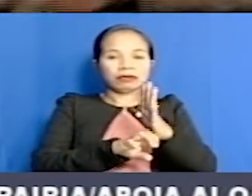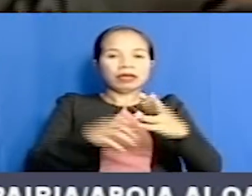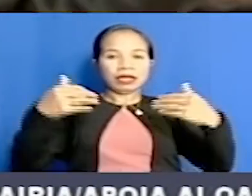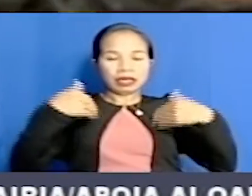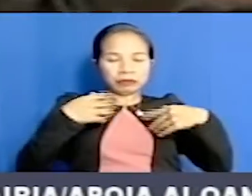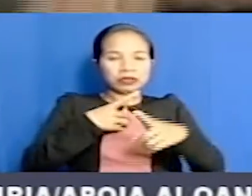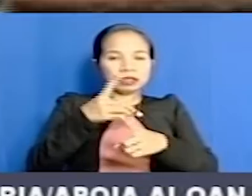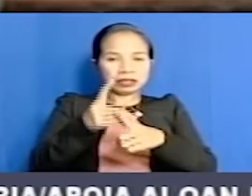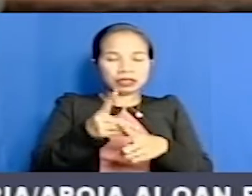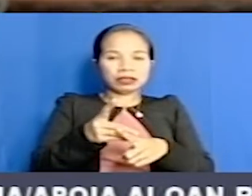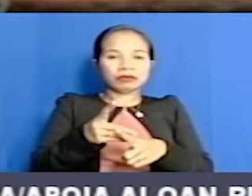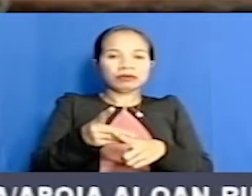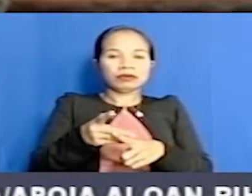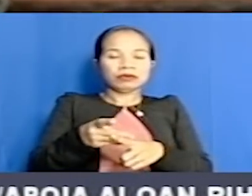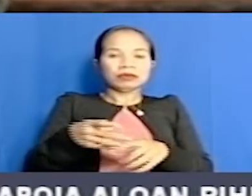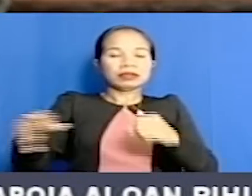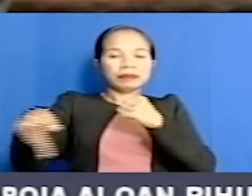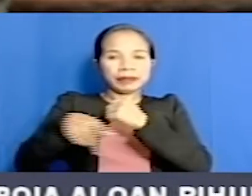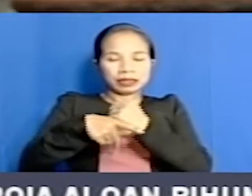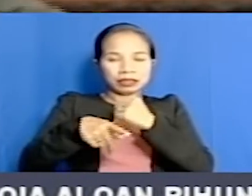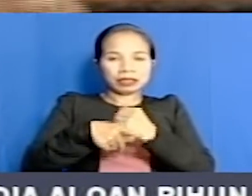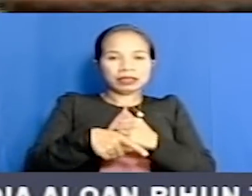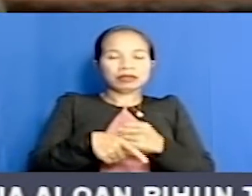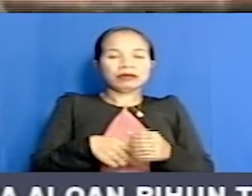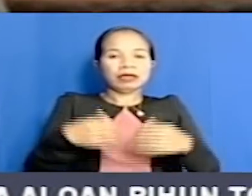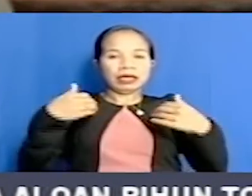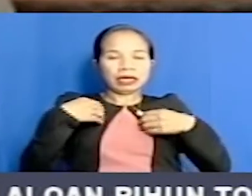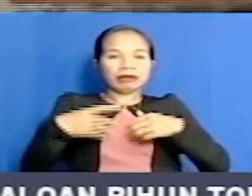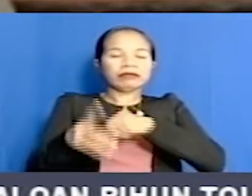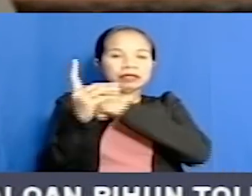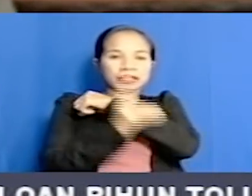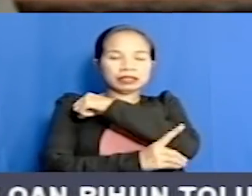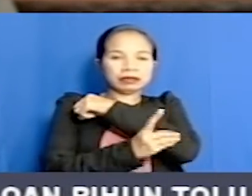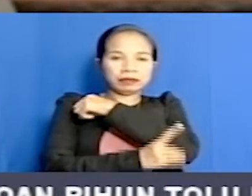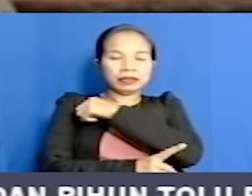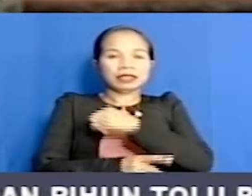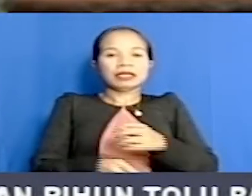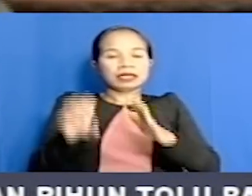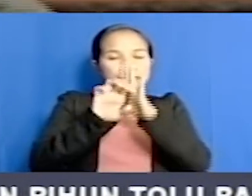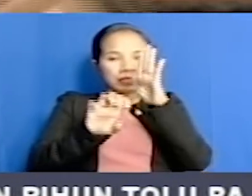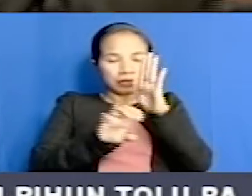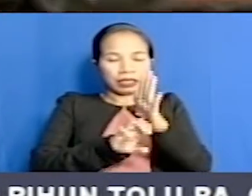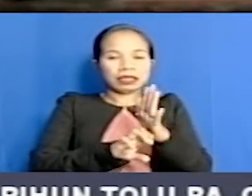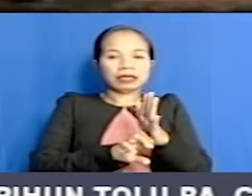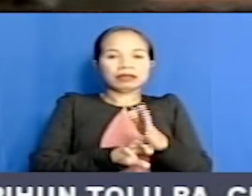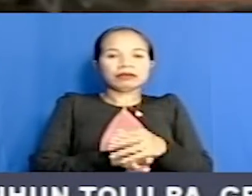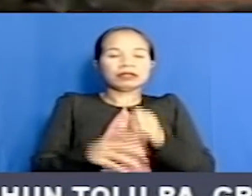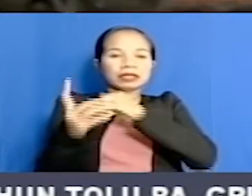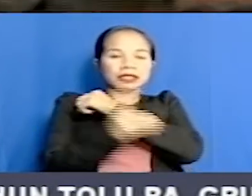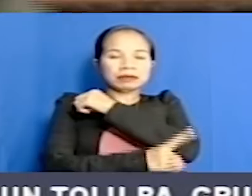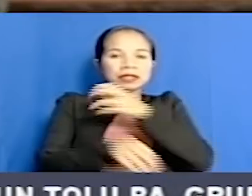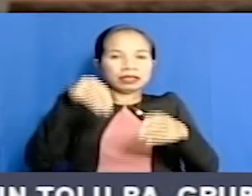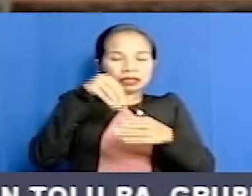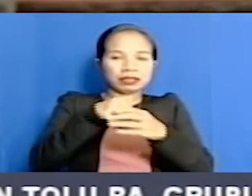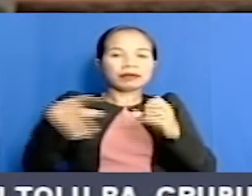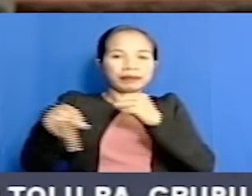mais demokrasia a nível do partido. Tanto é disciplina institucional a nível do Estado e a mais disciplina institucional a nível